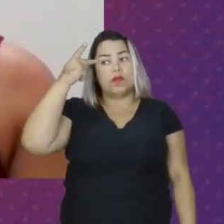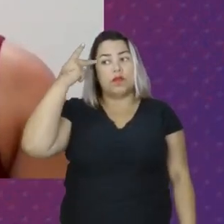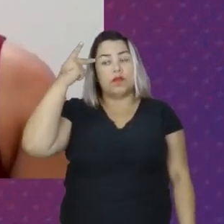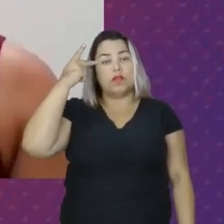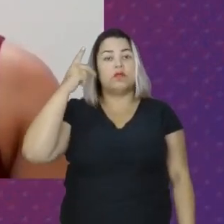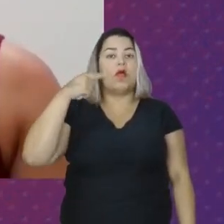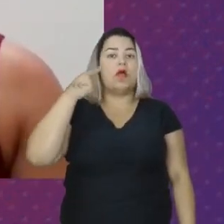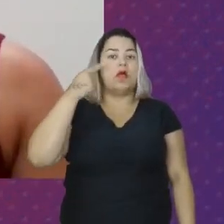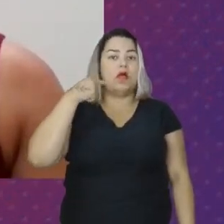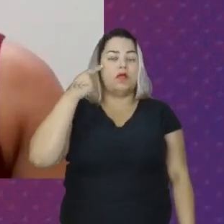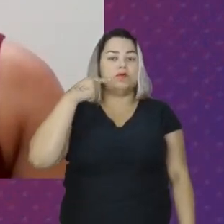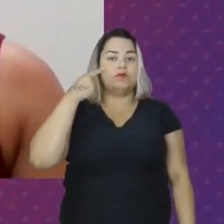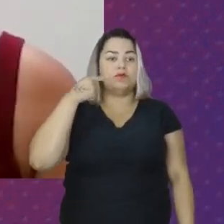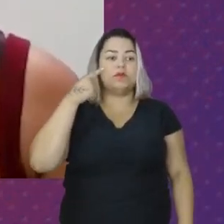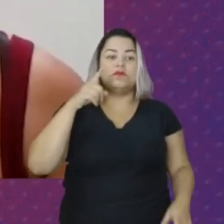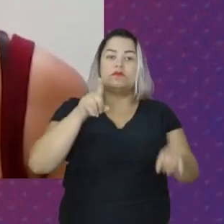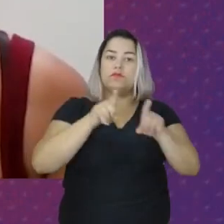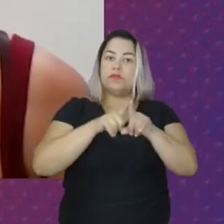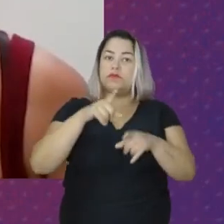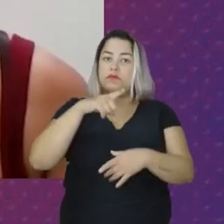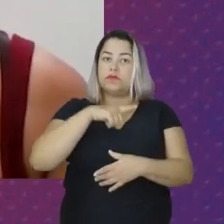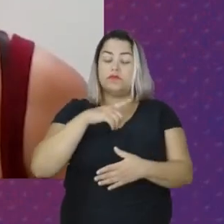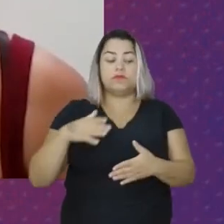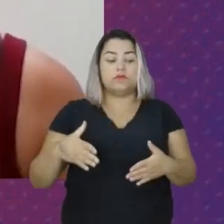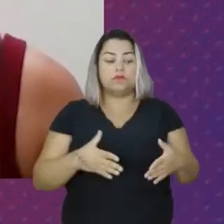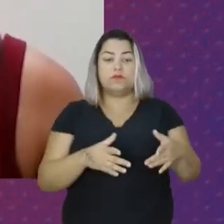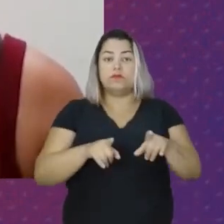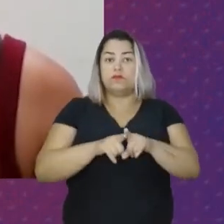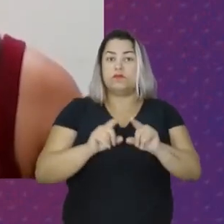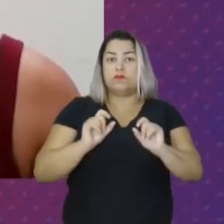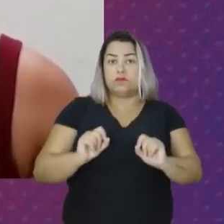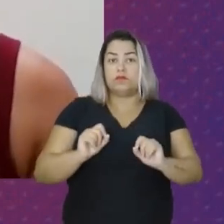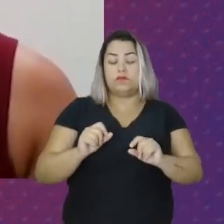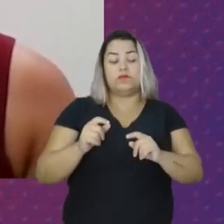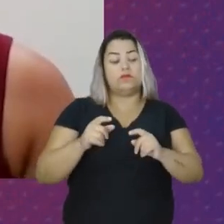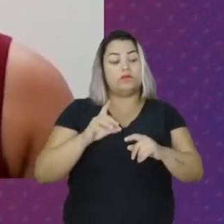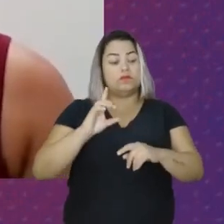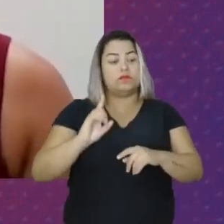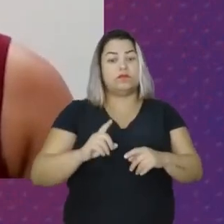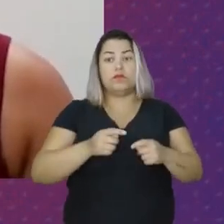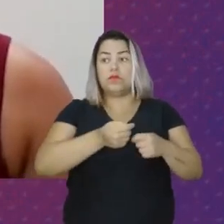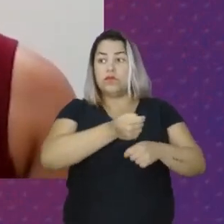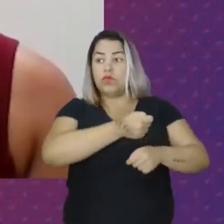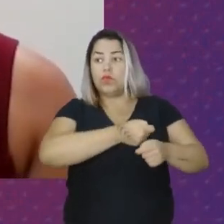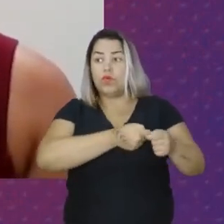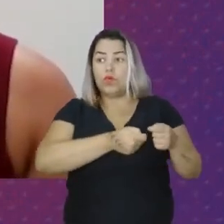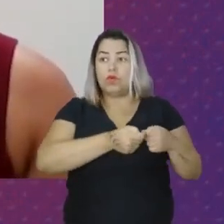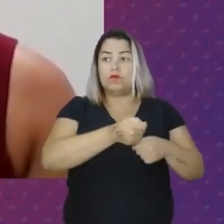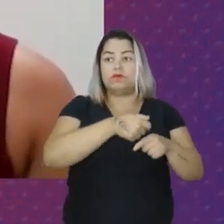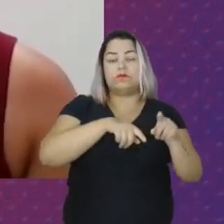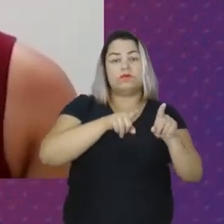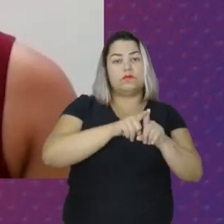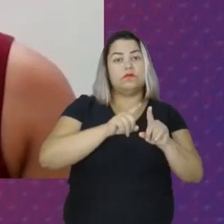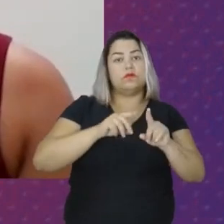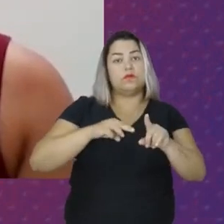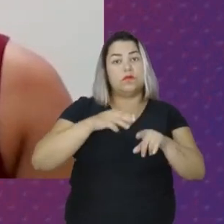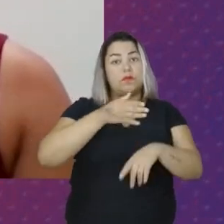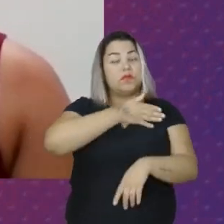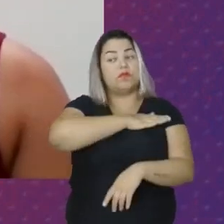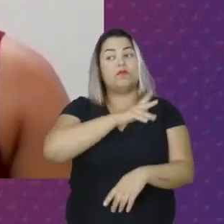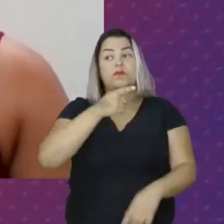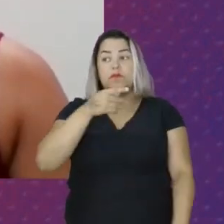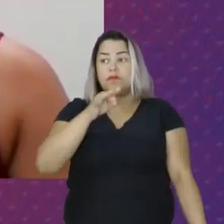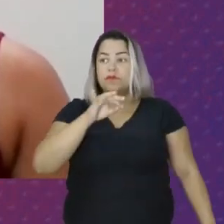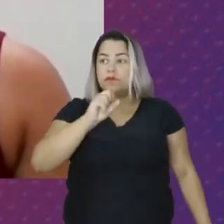sou advogada, tenho mestrado em Direito Político e Econômico, sou militante do Movimento Negro, militante